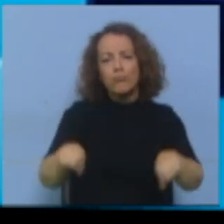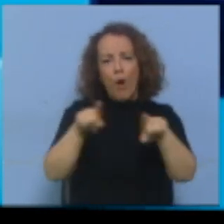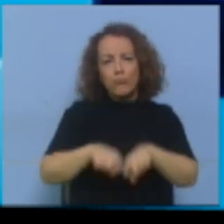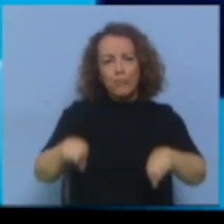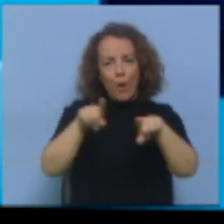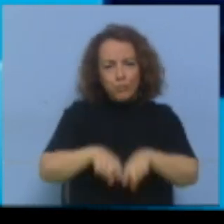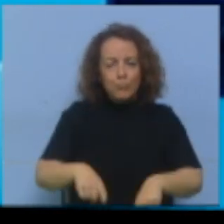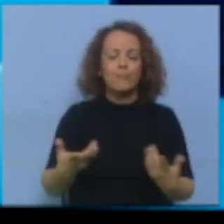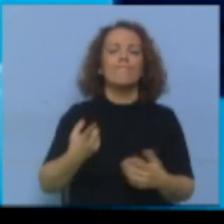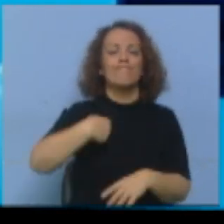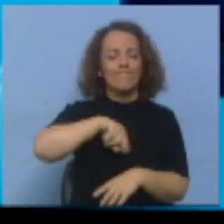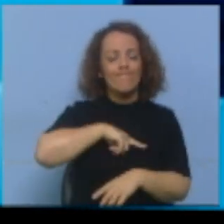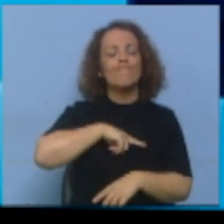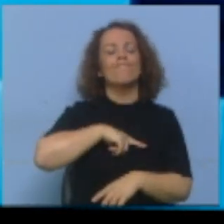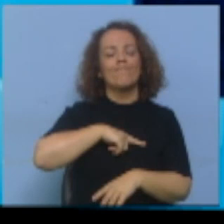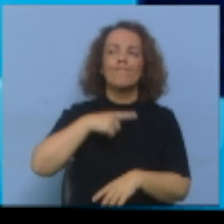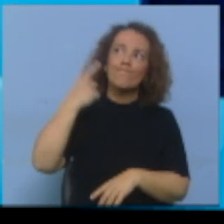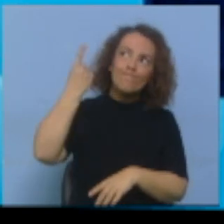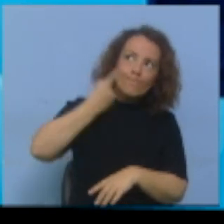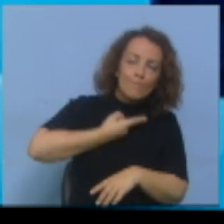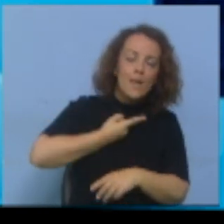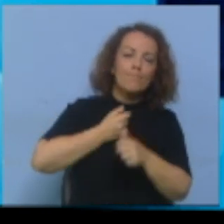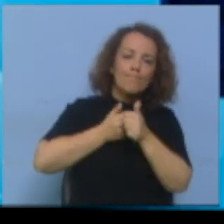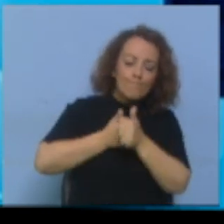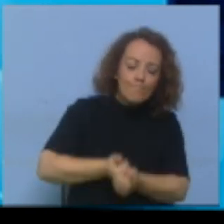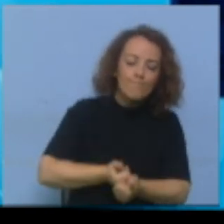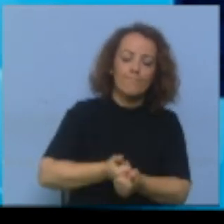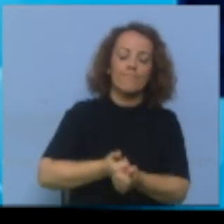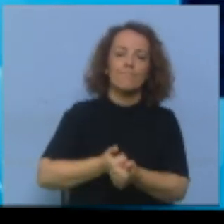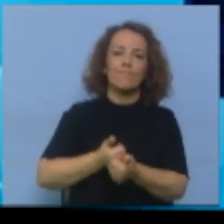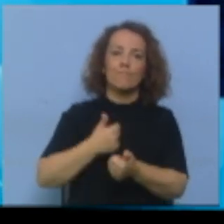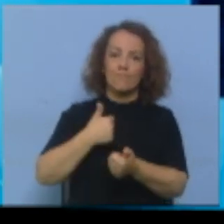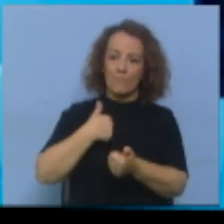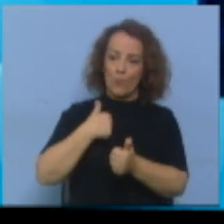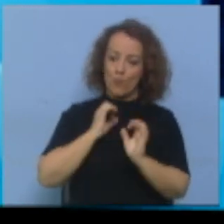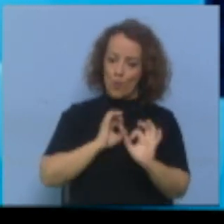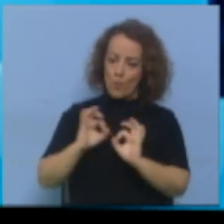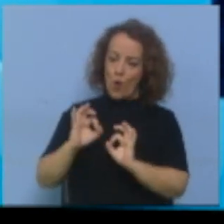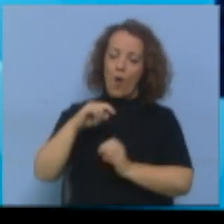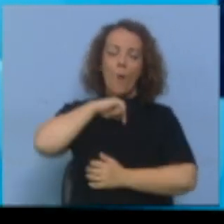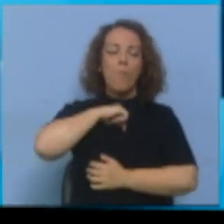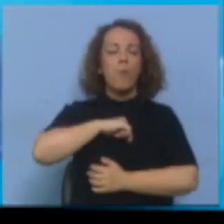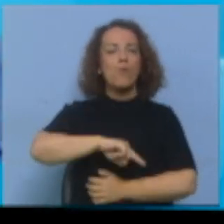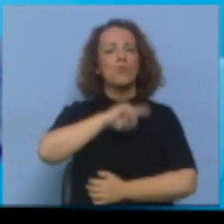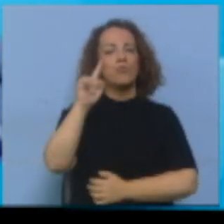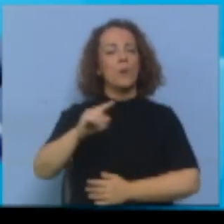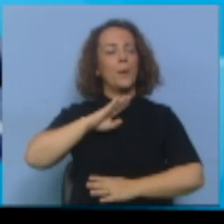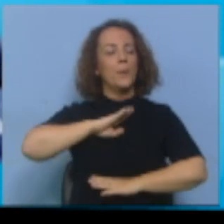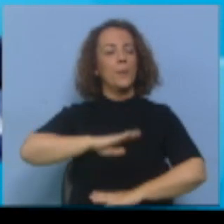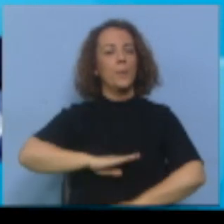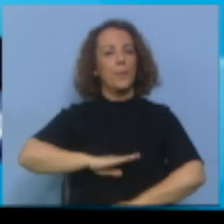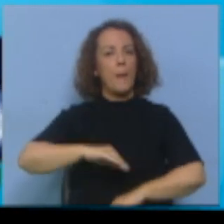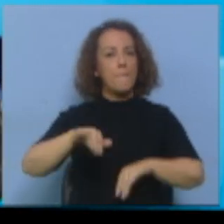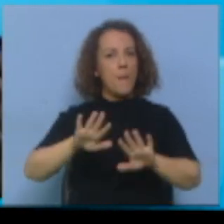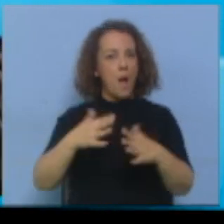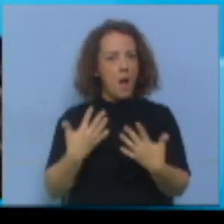nosso dever e ficamos quase que aliviados porque achamos que está tudo feito. Agora, podemos